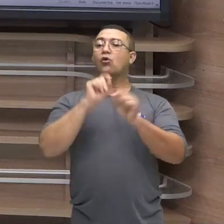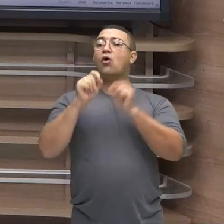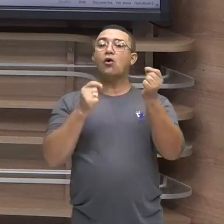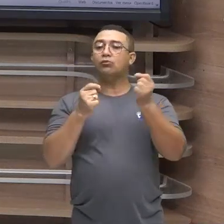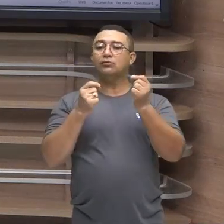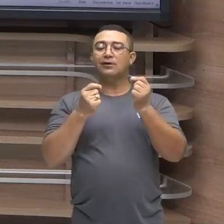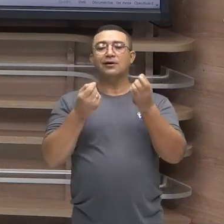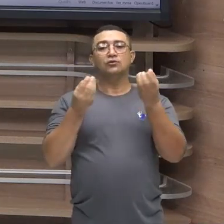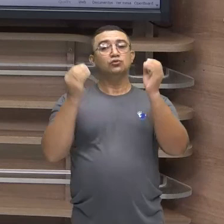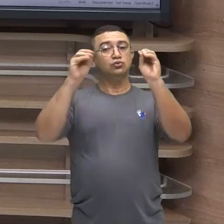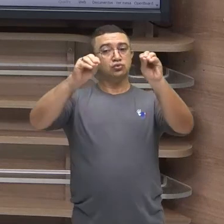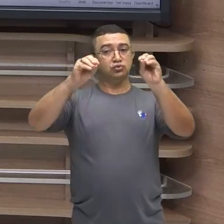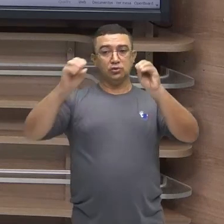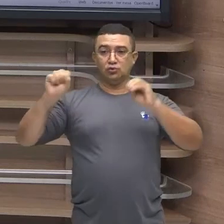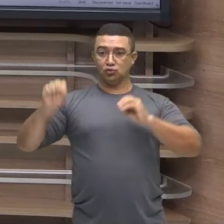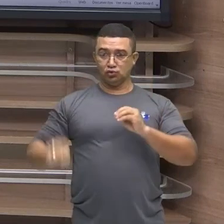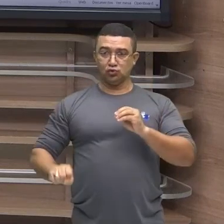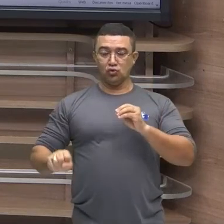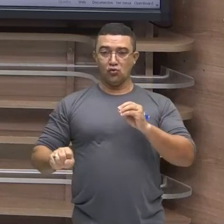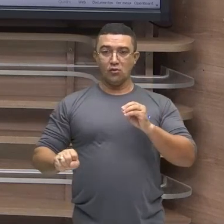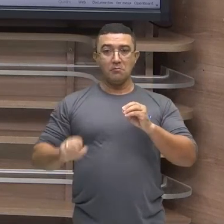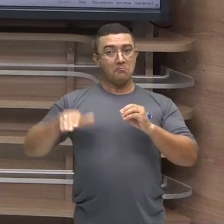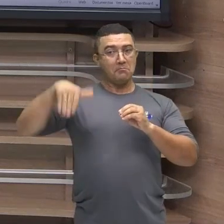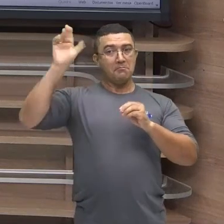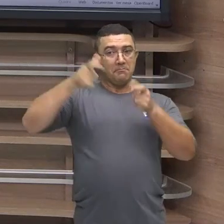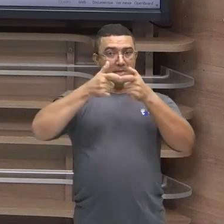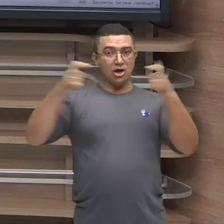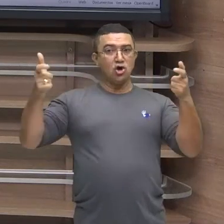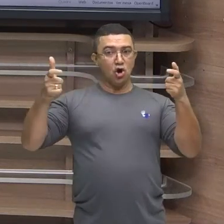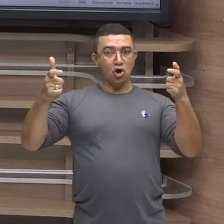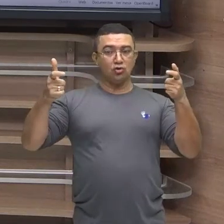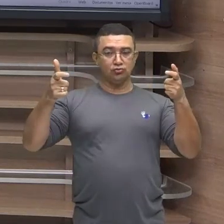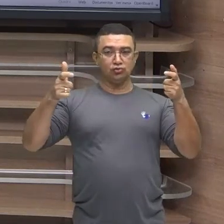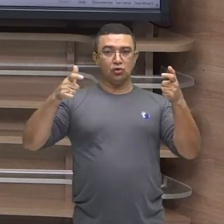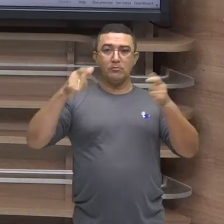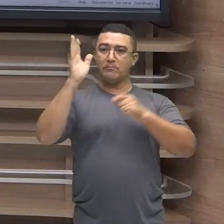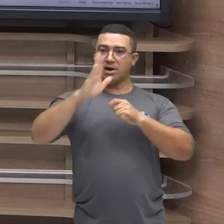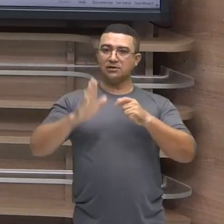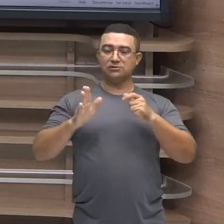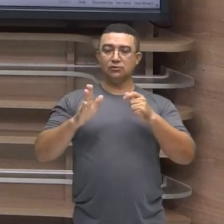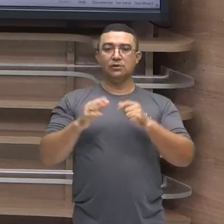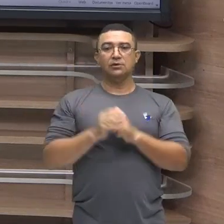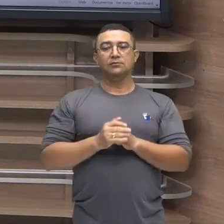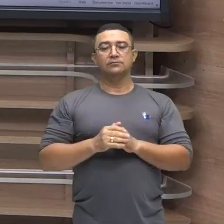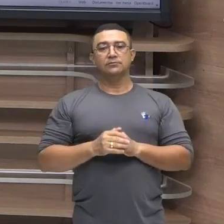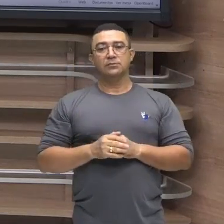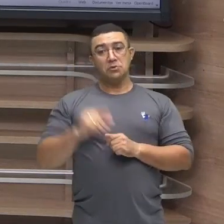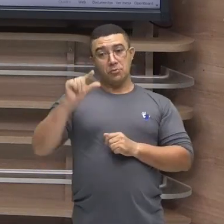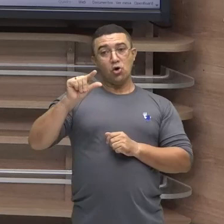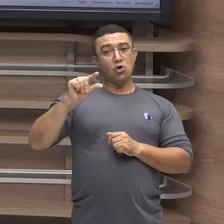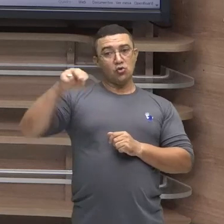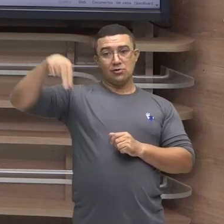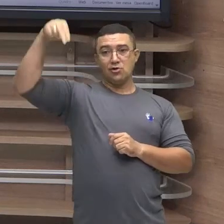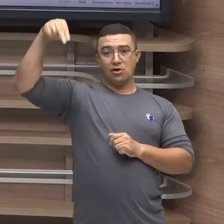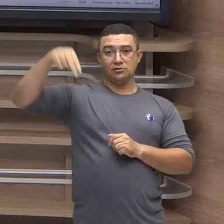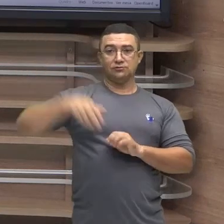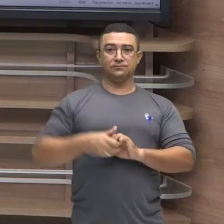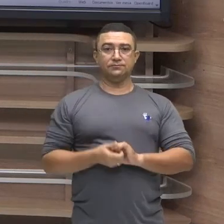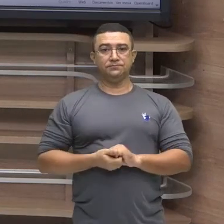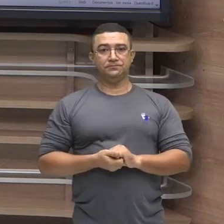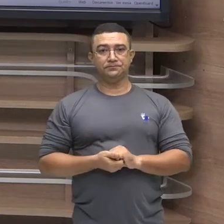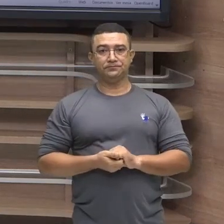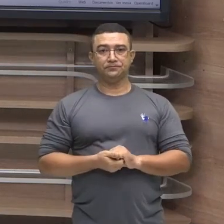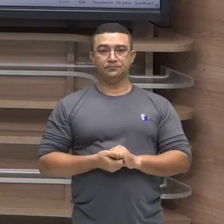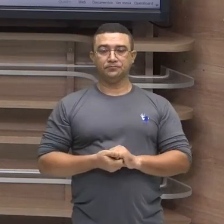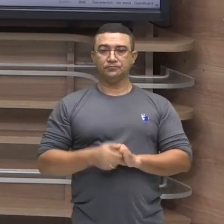pequena parte dele do lado acima da linha do Equador, ao norte. E a nossa longitude, ela vai